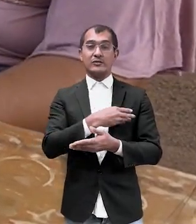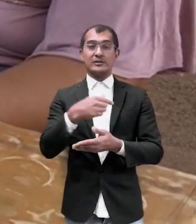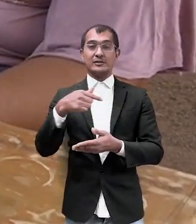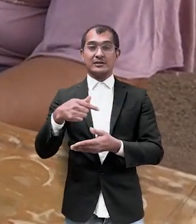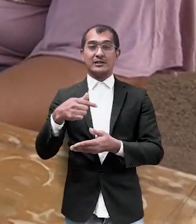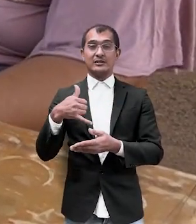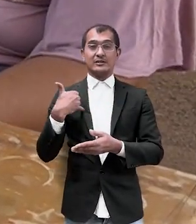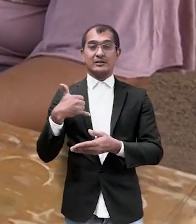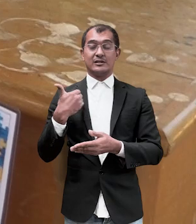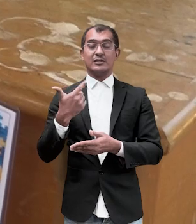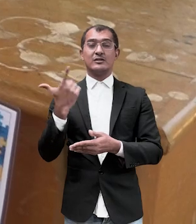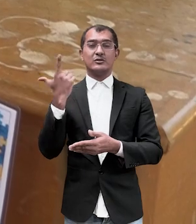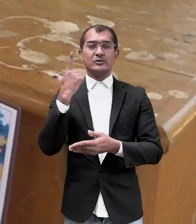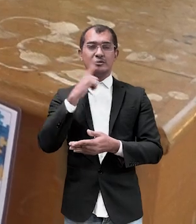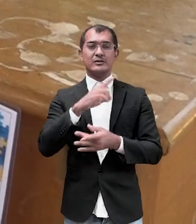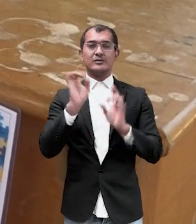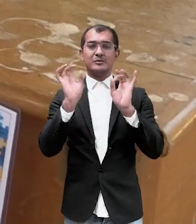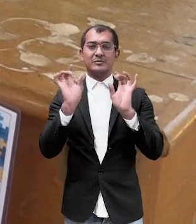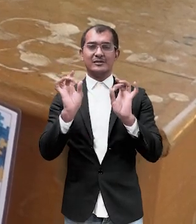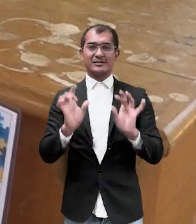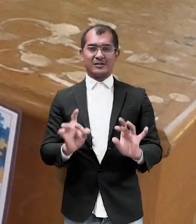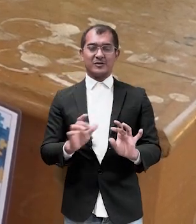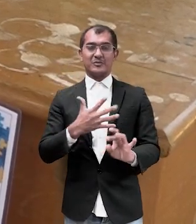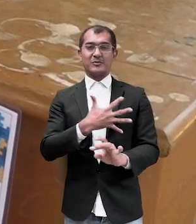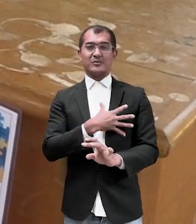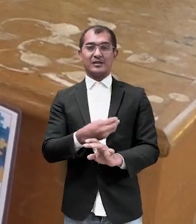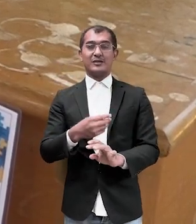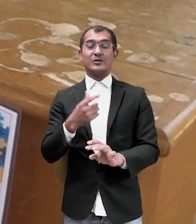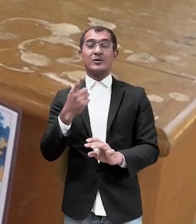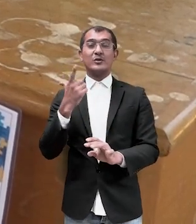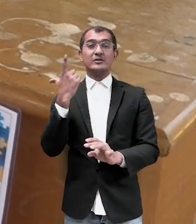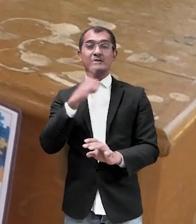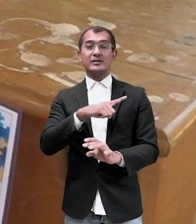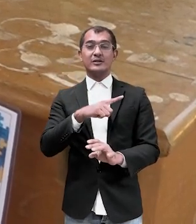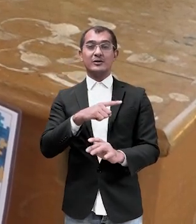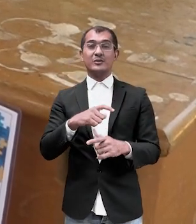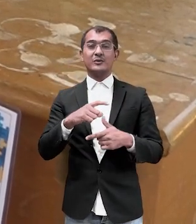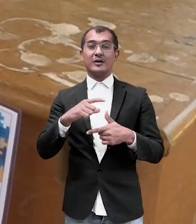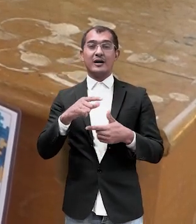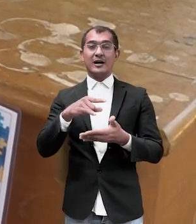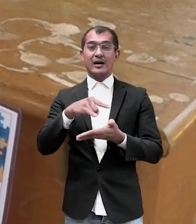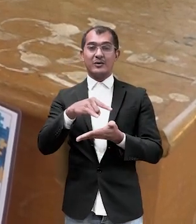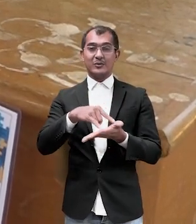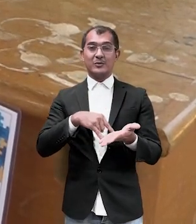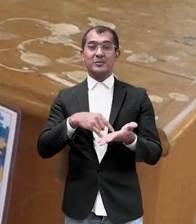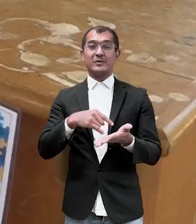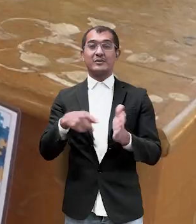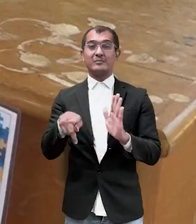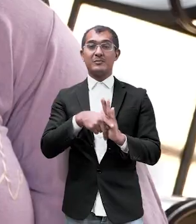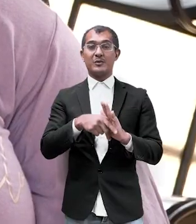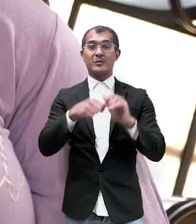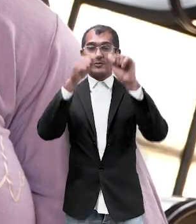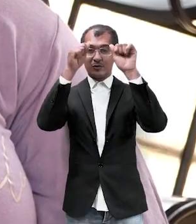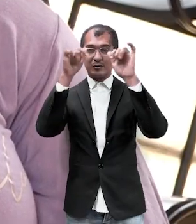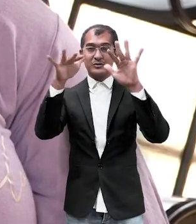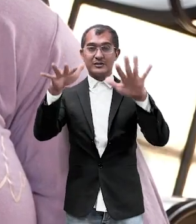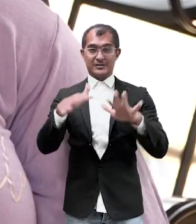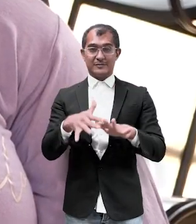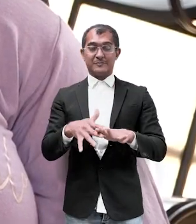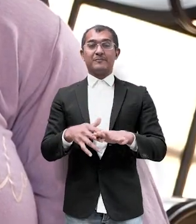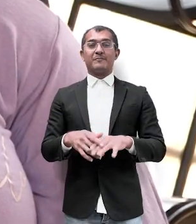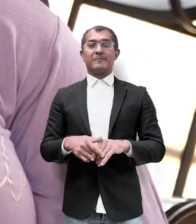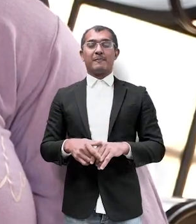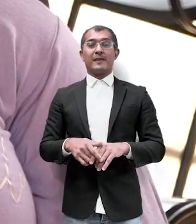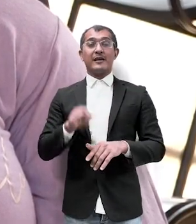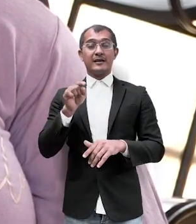especial para o seu filho a emissão da Carteira do autista um projeto idealizado pela primeira dama do estado e essa carteirinha